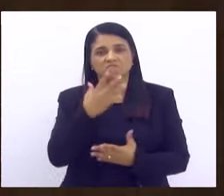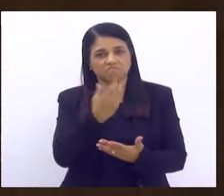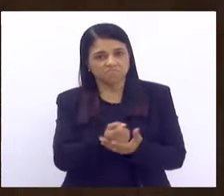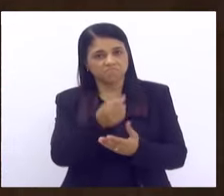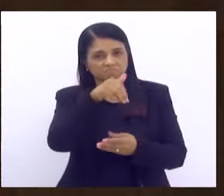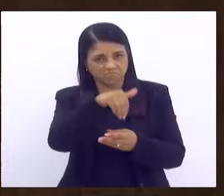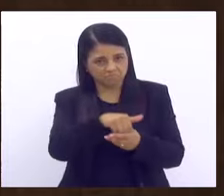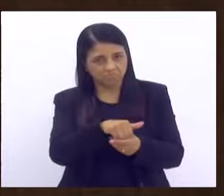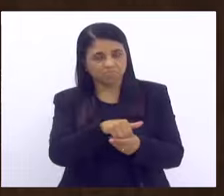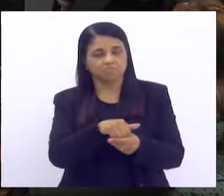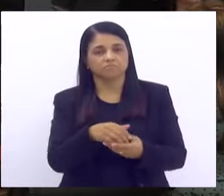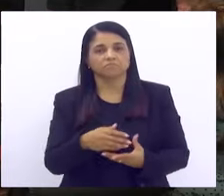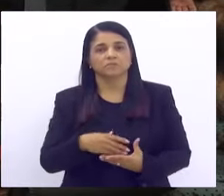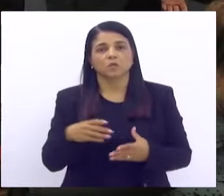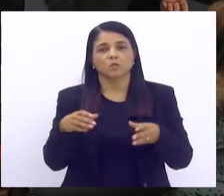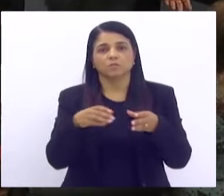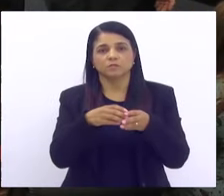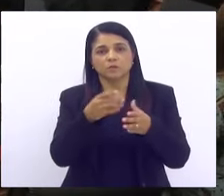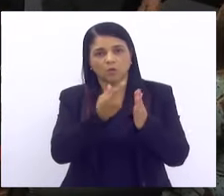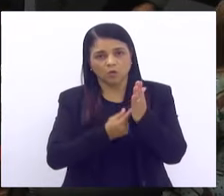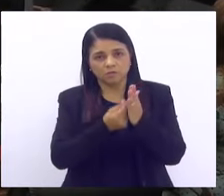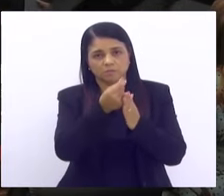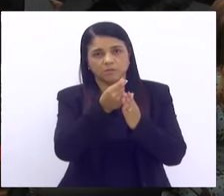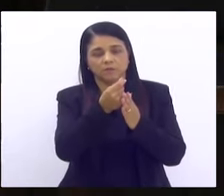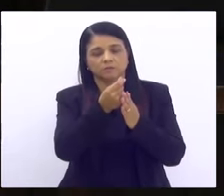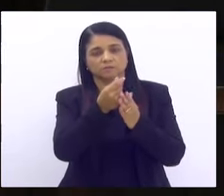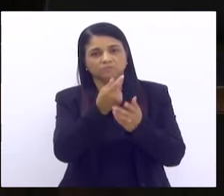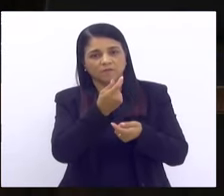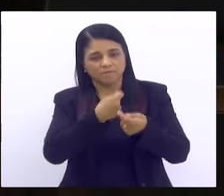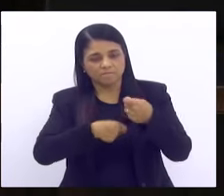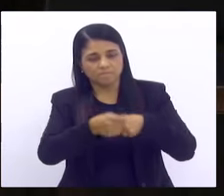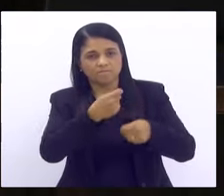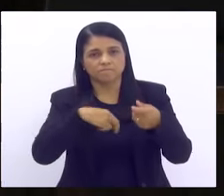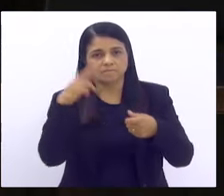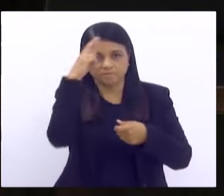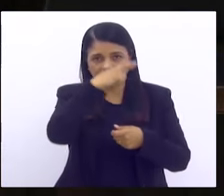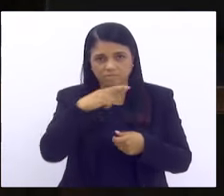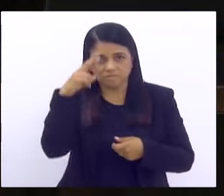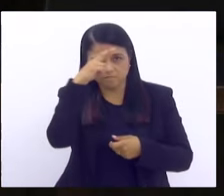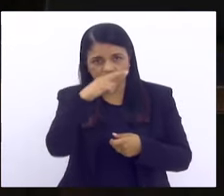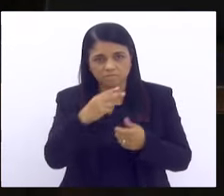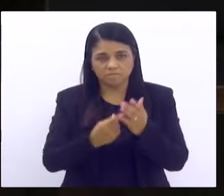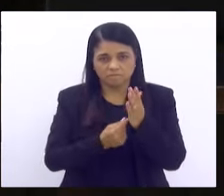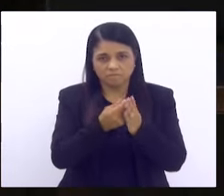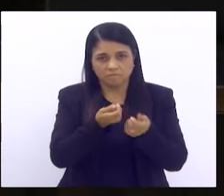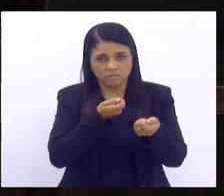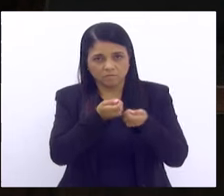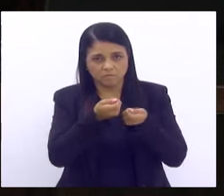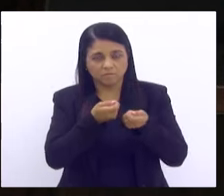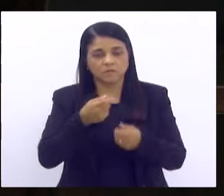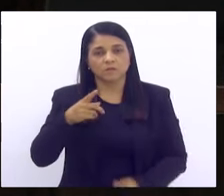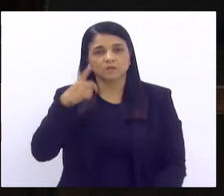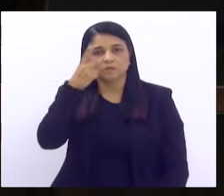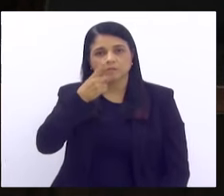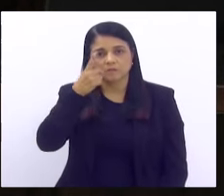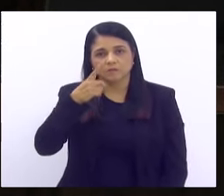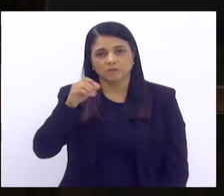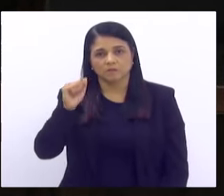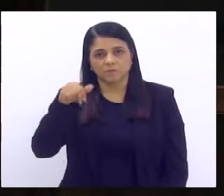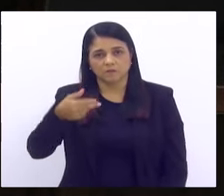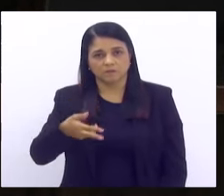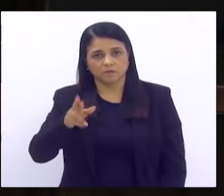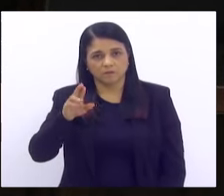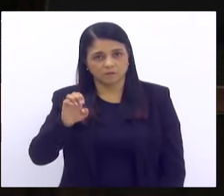Favorável, presidente. Pela Comissão de Orçamentos, Finanças e Fiscalização Financeira e Controle, deputado André Correia, deputado Carlos